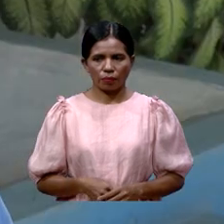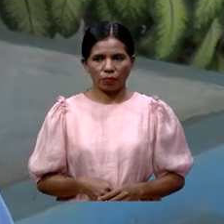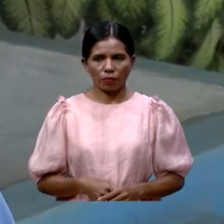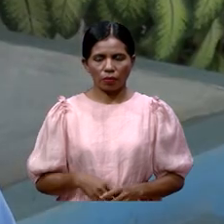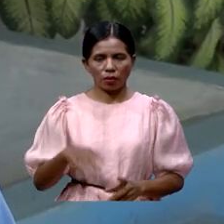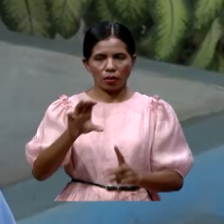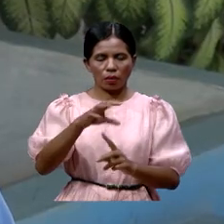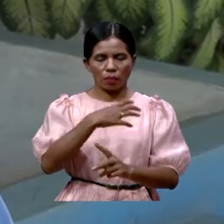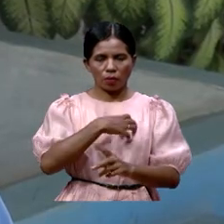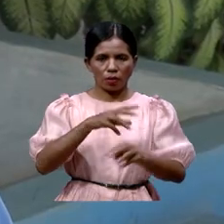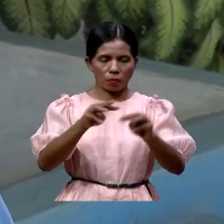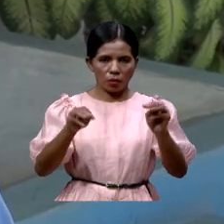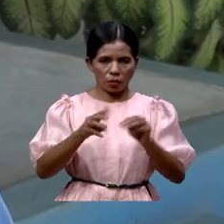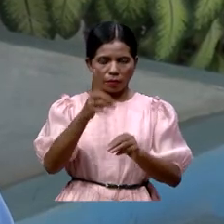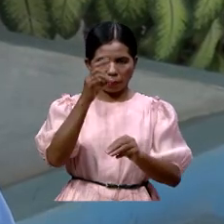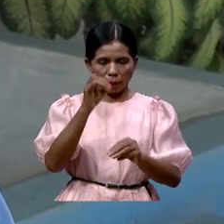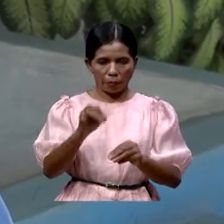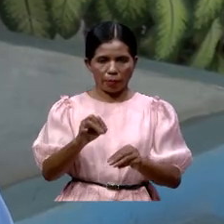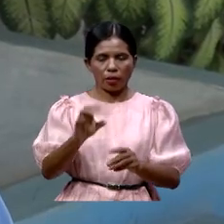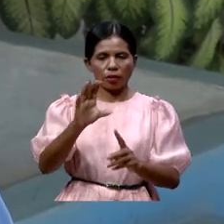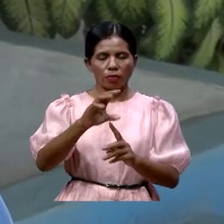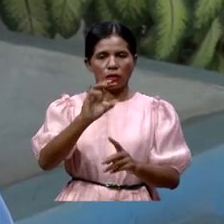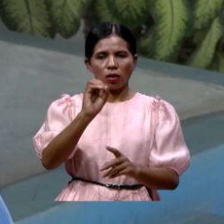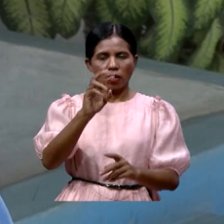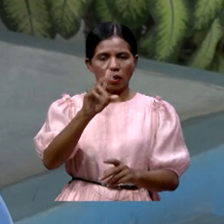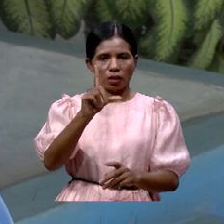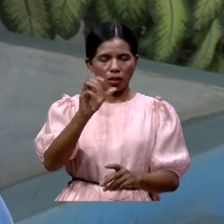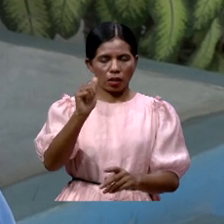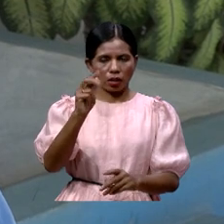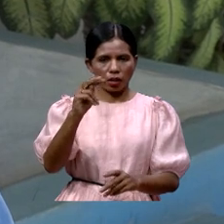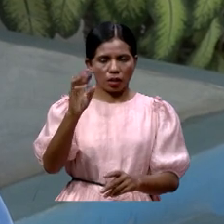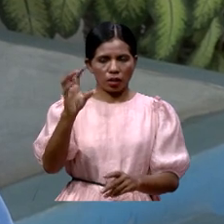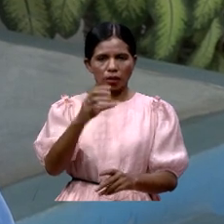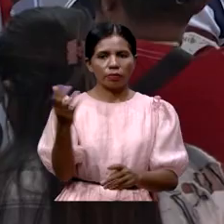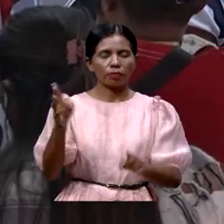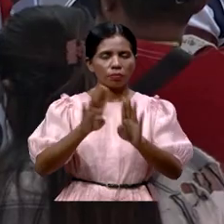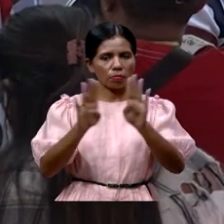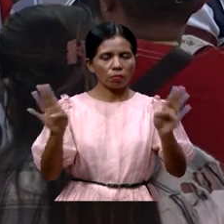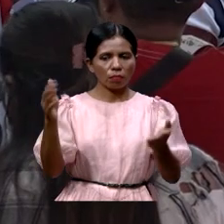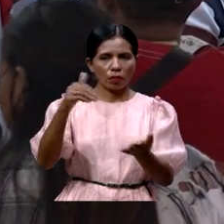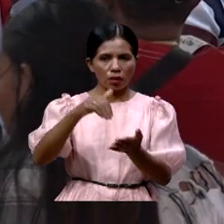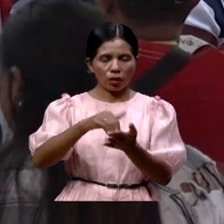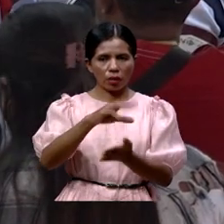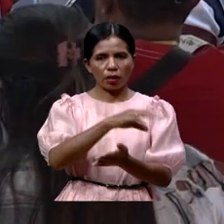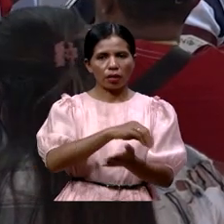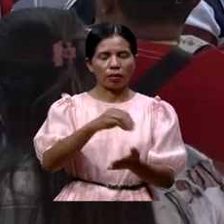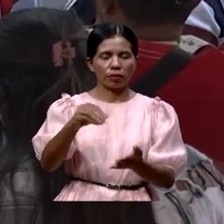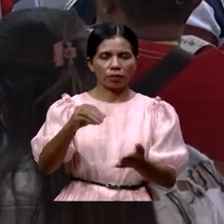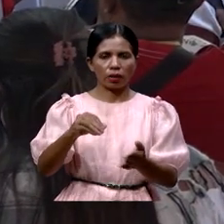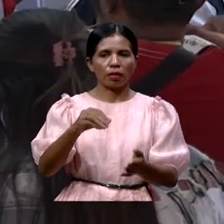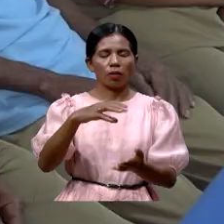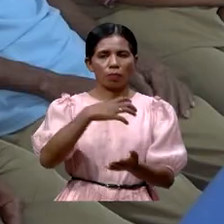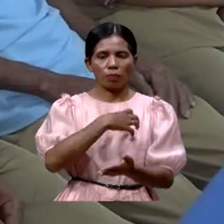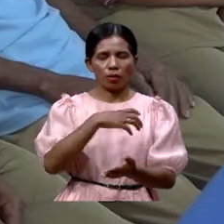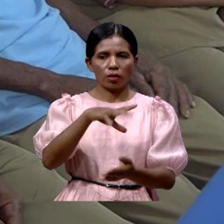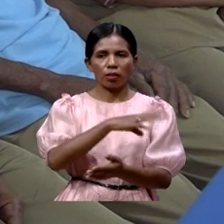Comandante Penitência Município de Ili, Superintendente Sifio Orlando Gomes, informa Sirace reativa filafale Conselho Policiamento Comunitário e